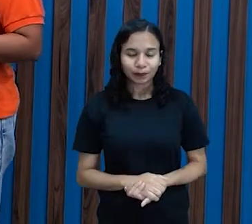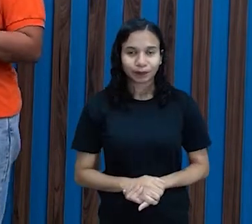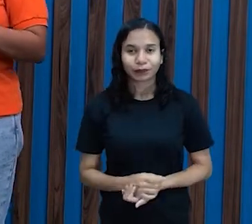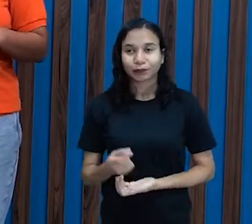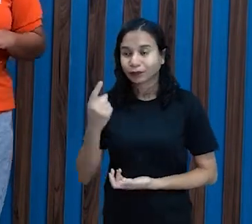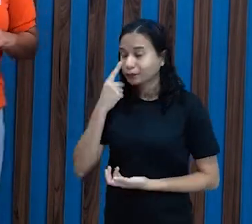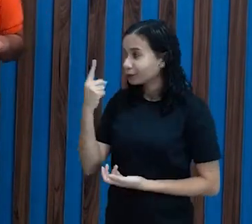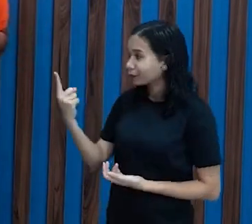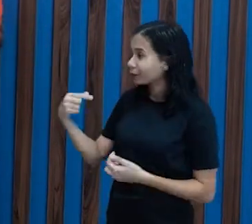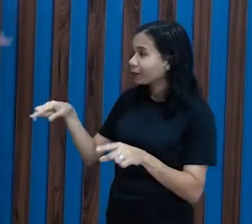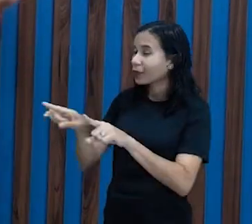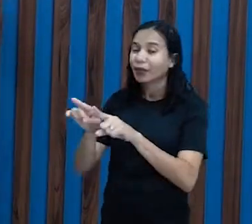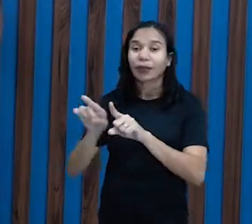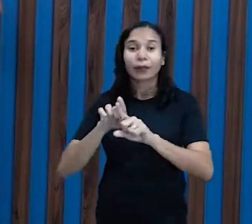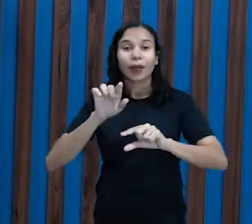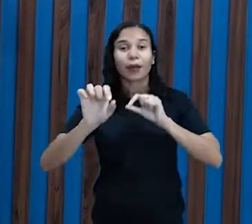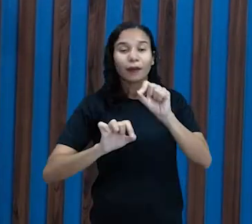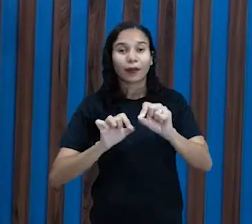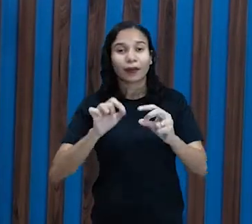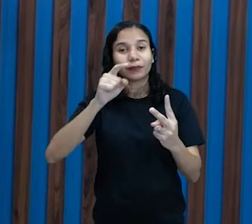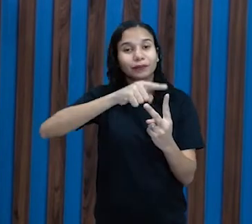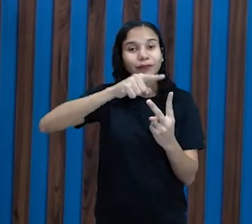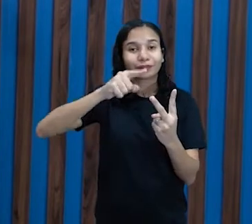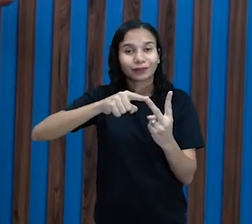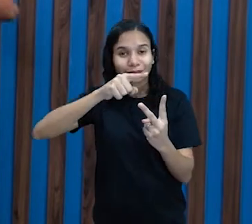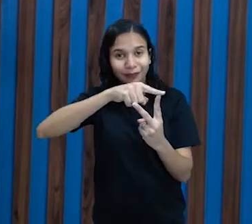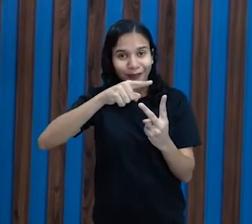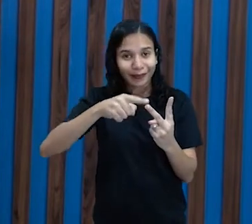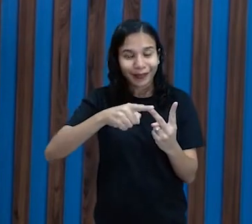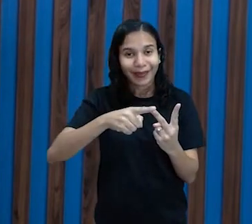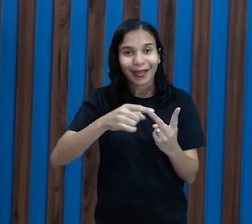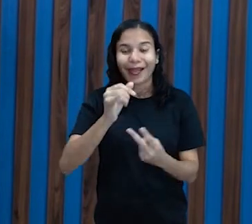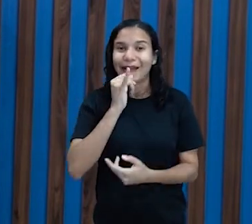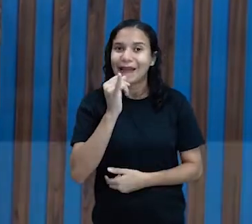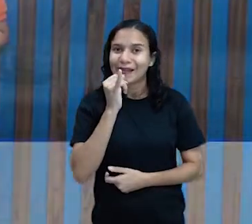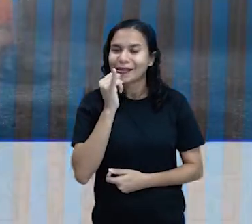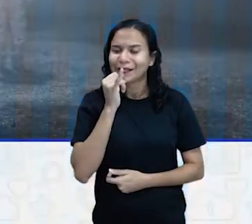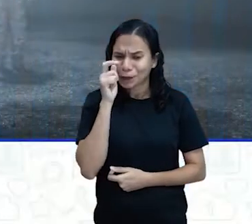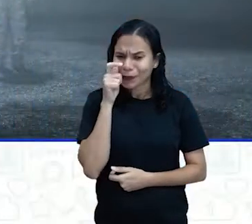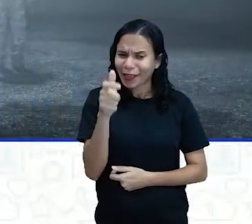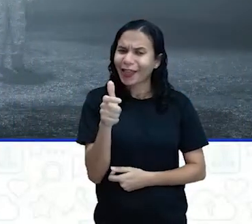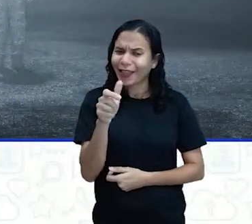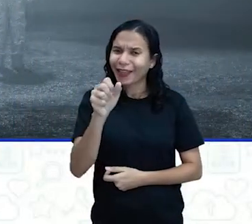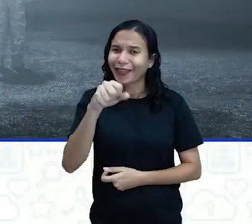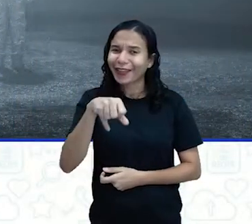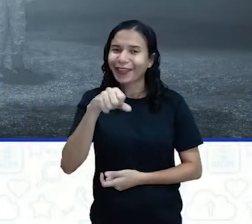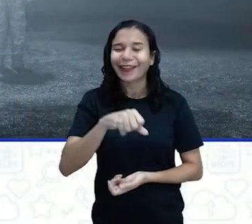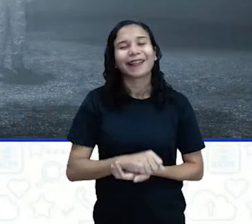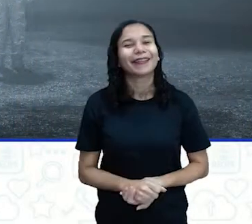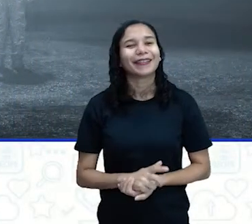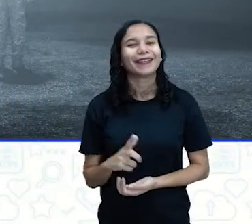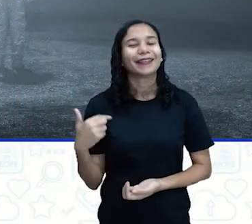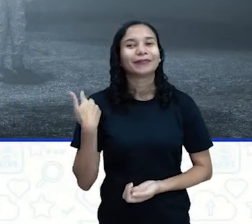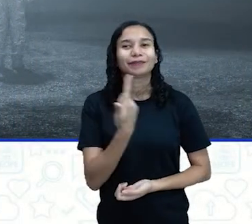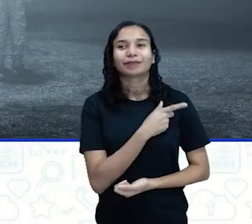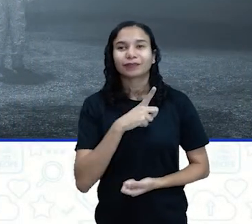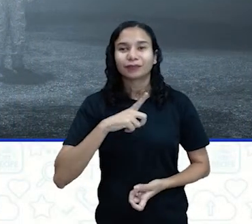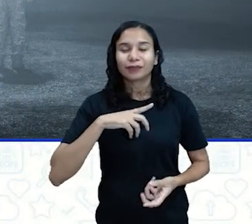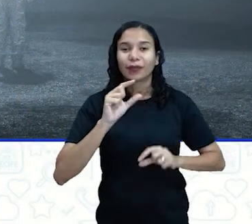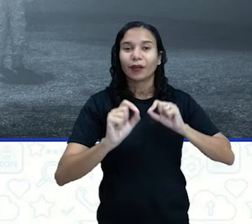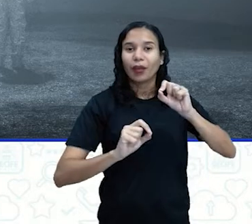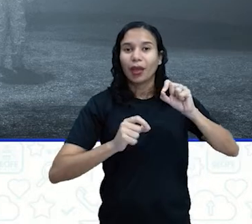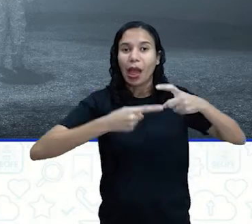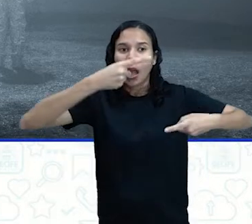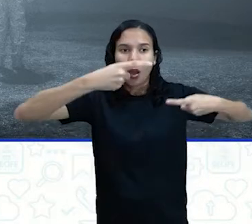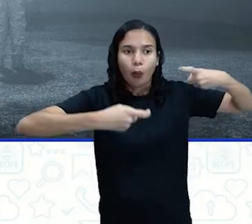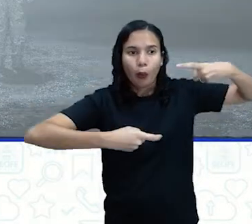E aqui eu trouxe também agora 2 casos interessantes de fake news. A gente tem a Guerra dos